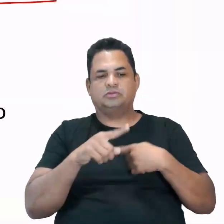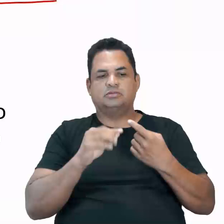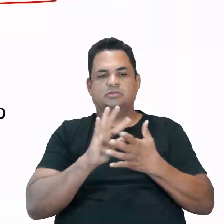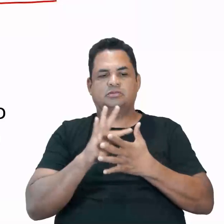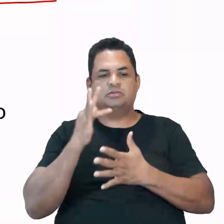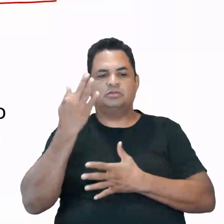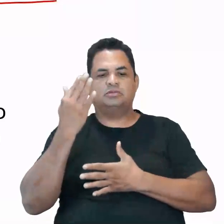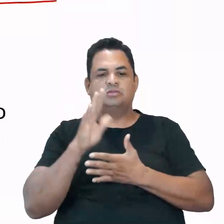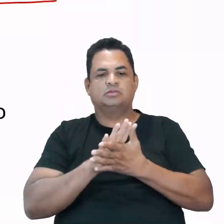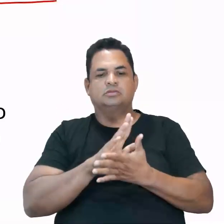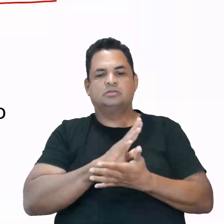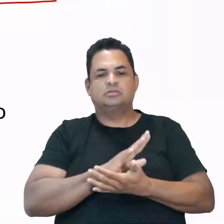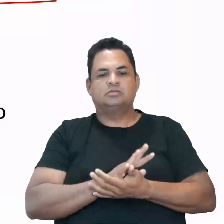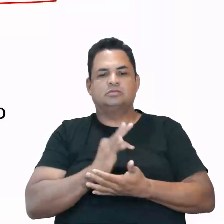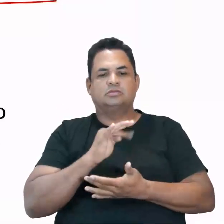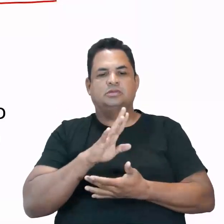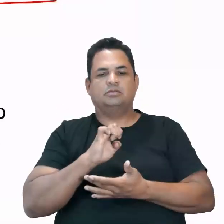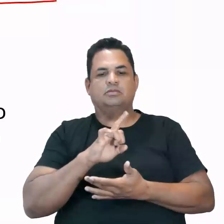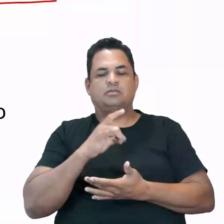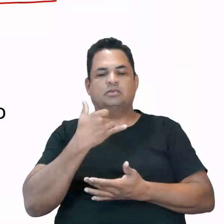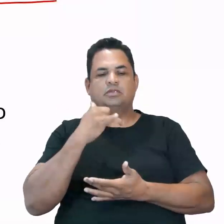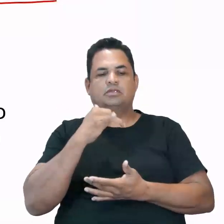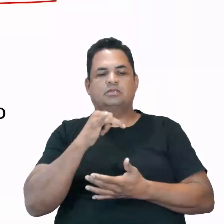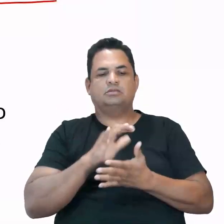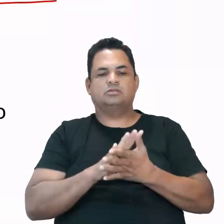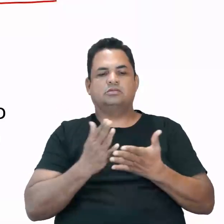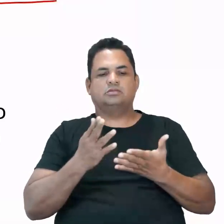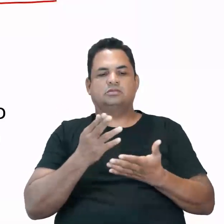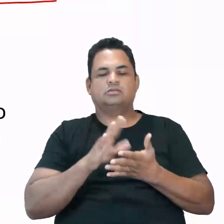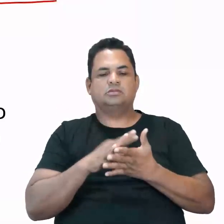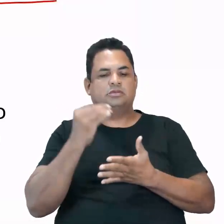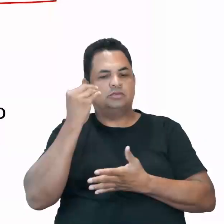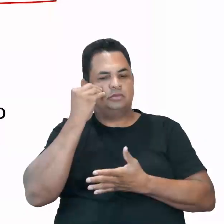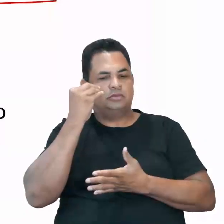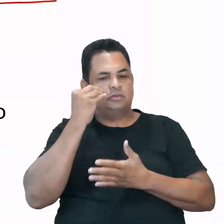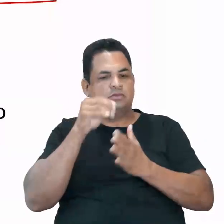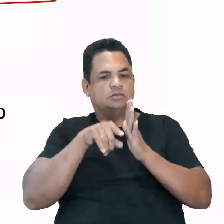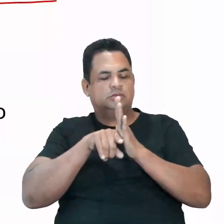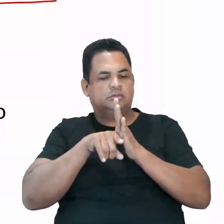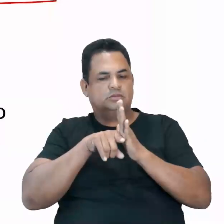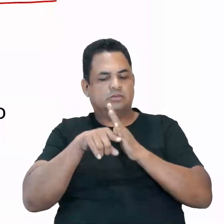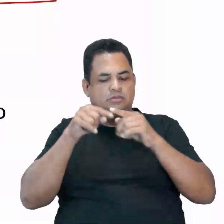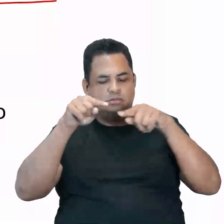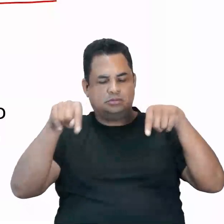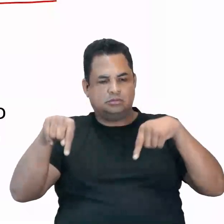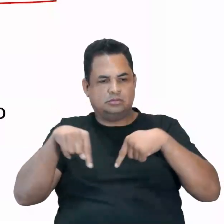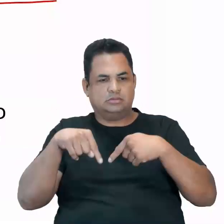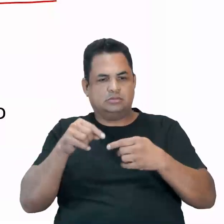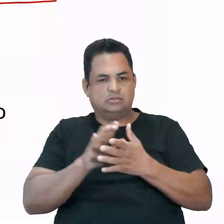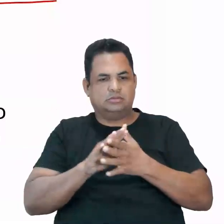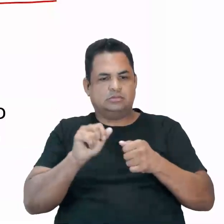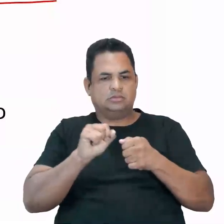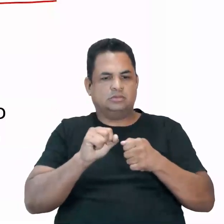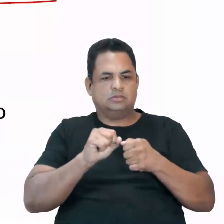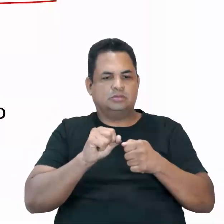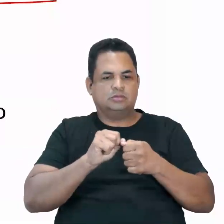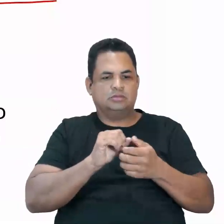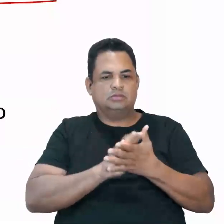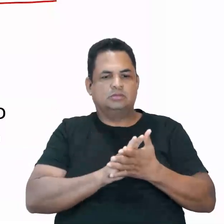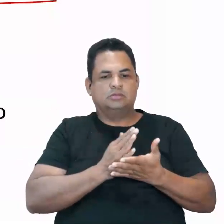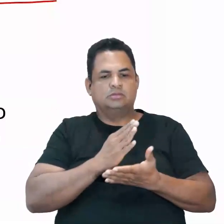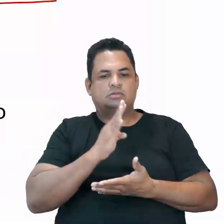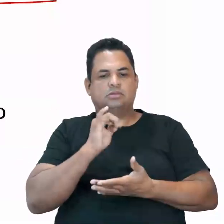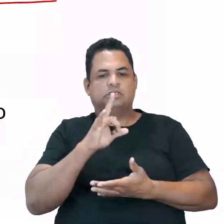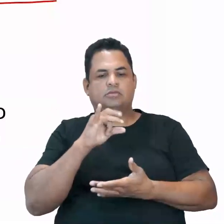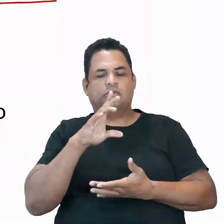fenômeno é chamado de triboelétrico e, através de experimentos em laboratório, são elaboradas as séries